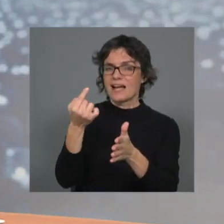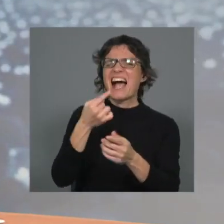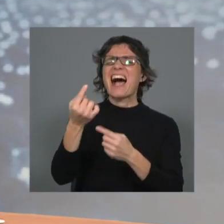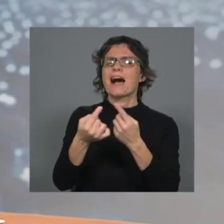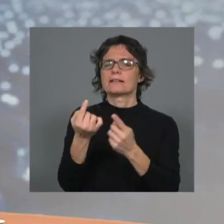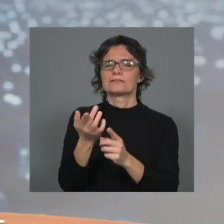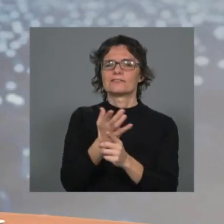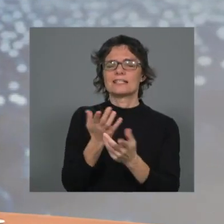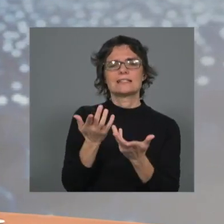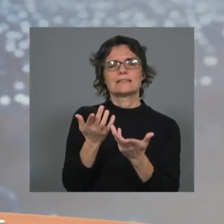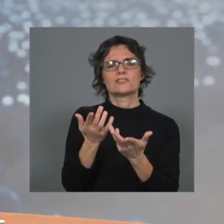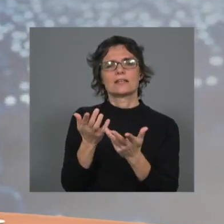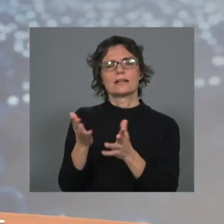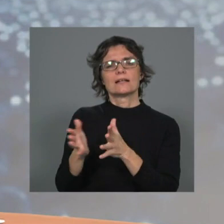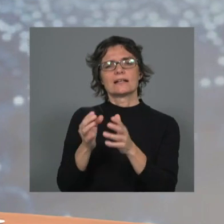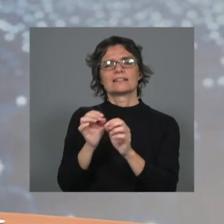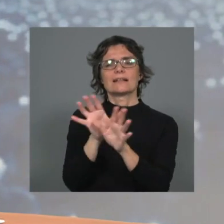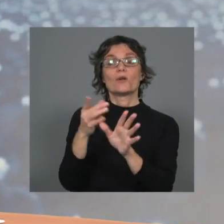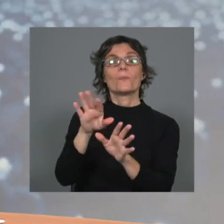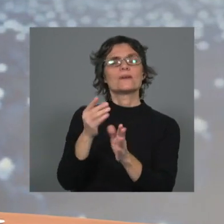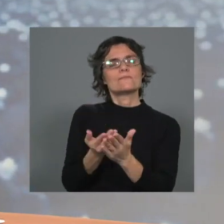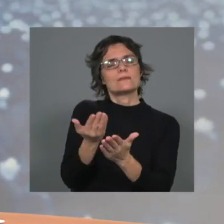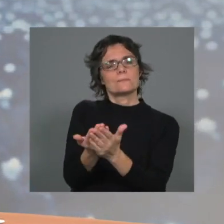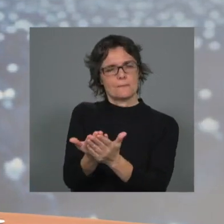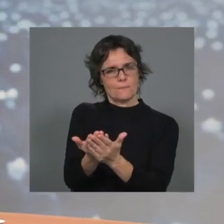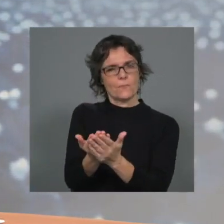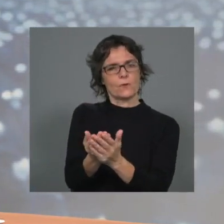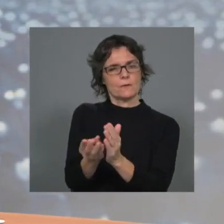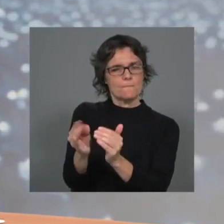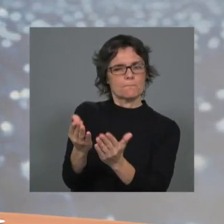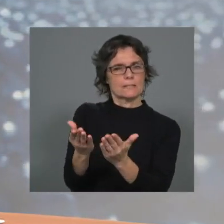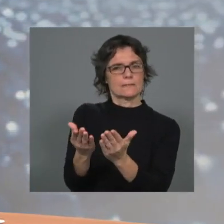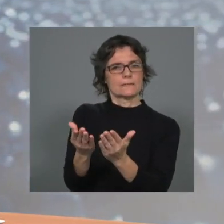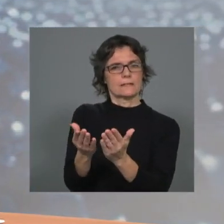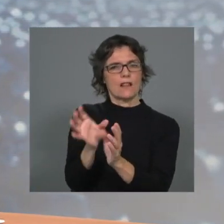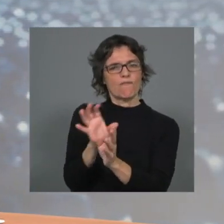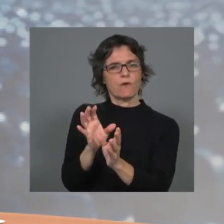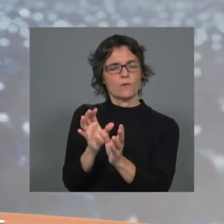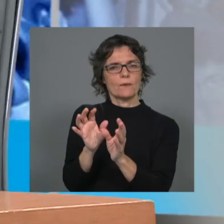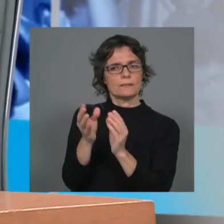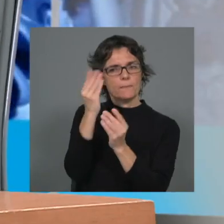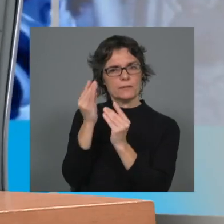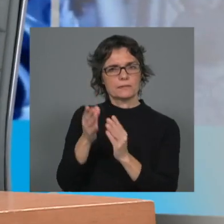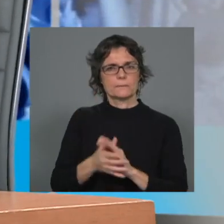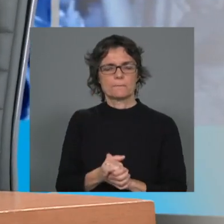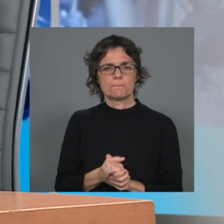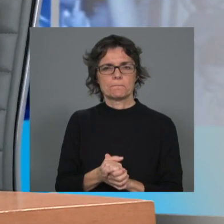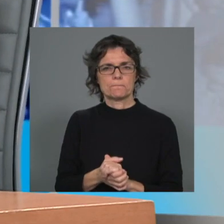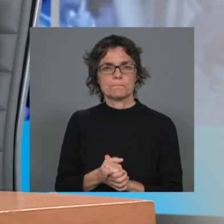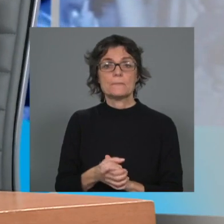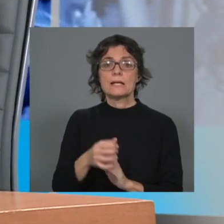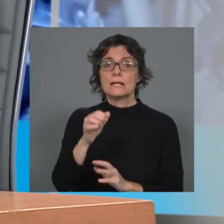ou menos explícitos, mas acabam por ser uma proposta transcendente também na abordagem que fazem. É verdade, embora isso não tenha sido a